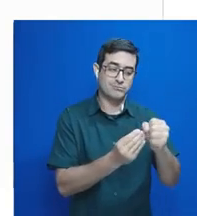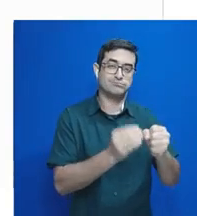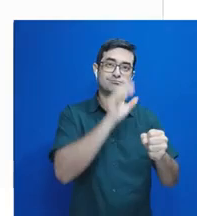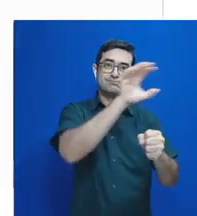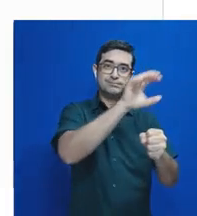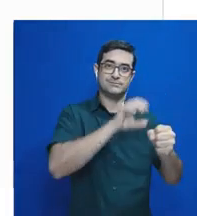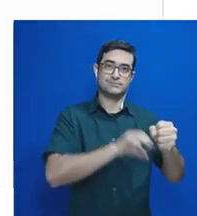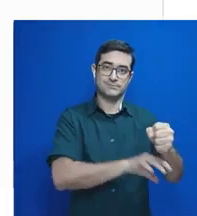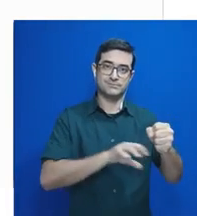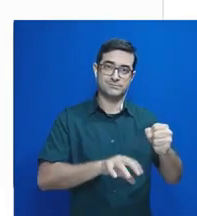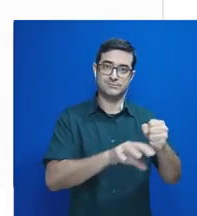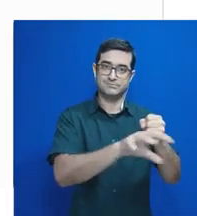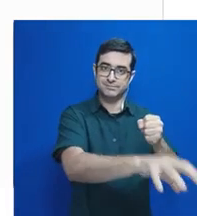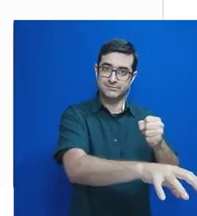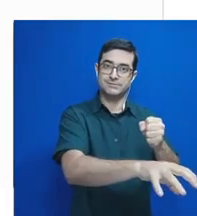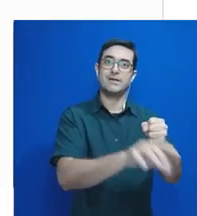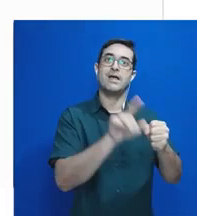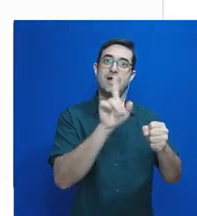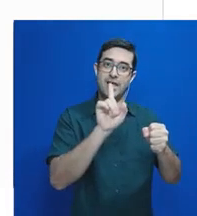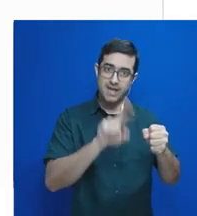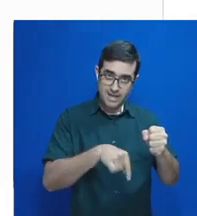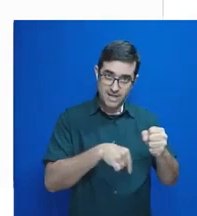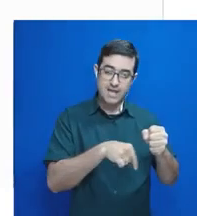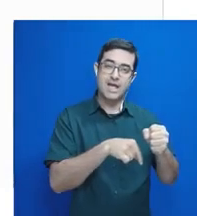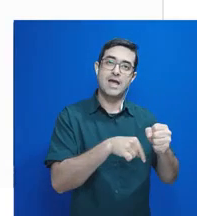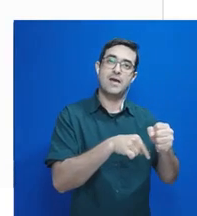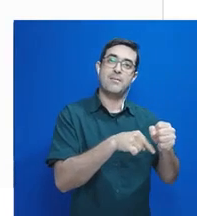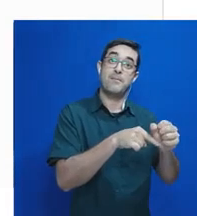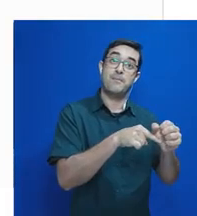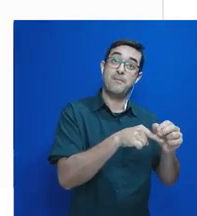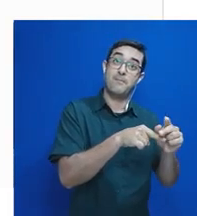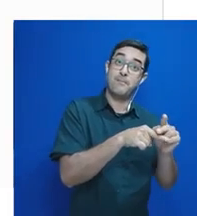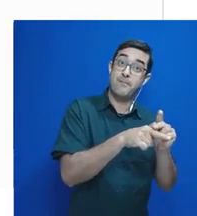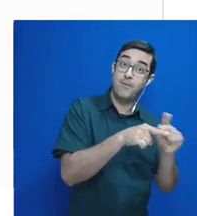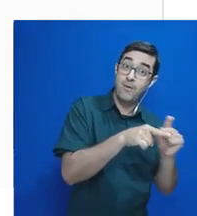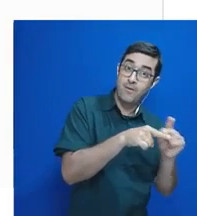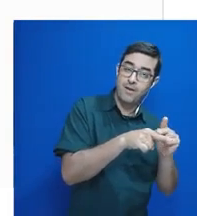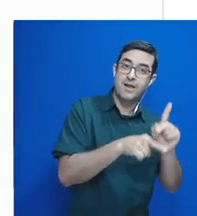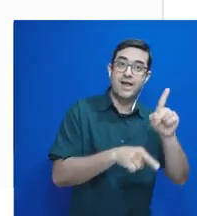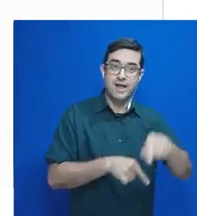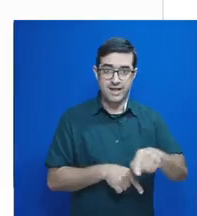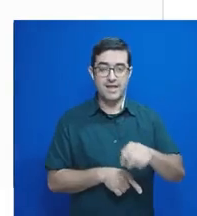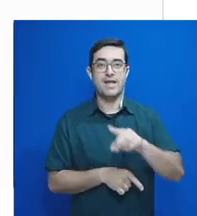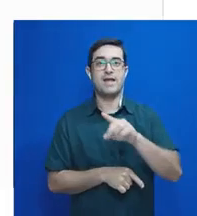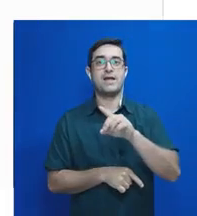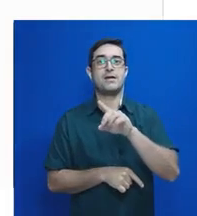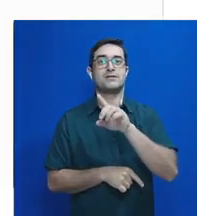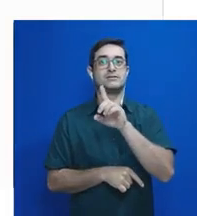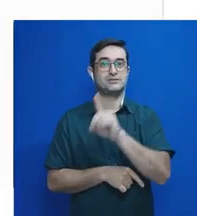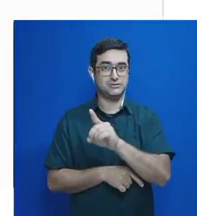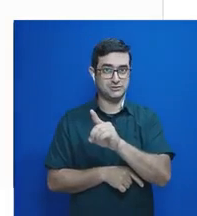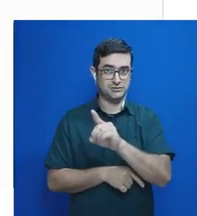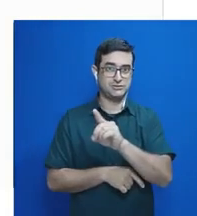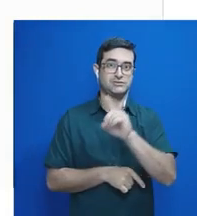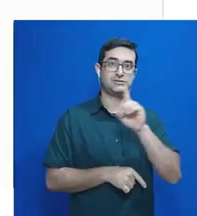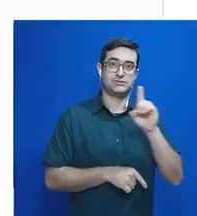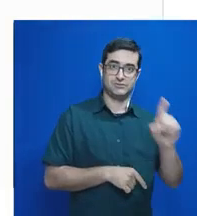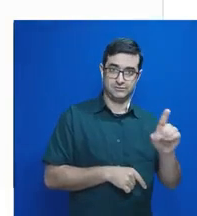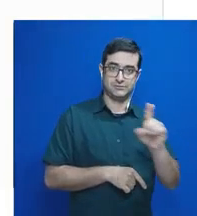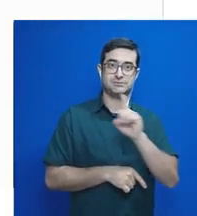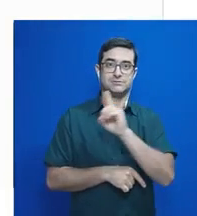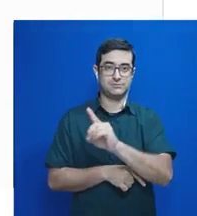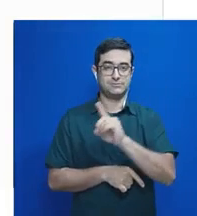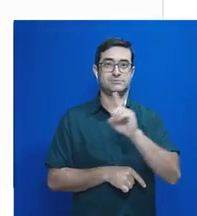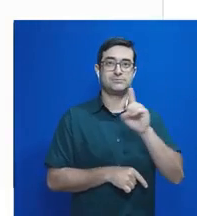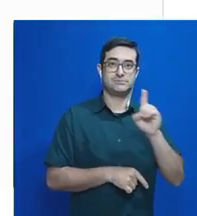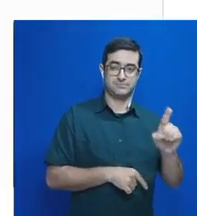polar. Então tem interações do tipo dipolo-dipolo. Dipolo-dipolo é mais forte que dipolo induzido. Por